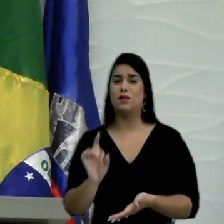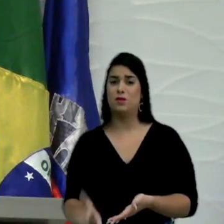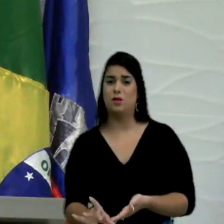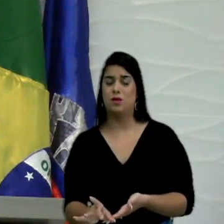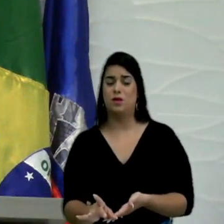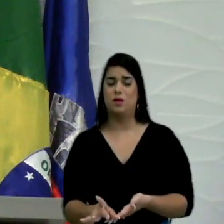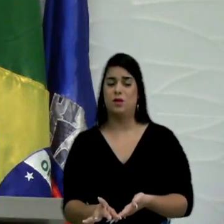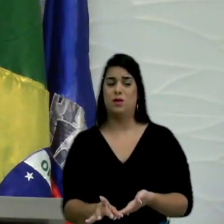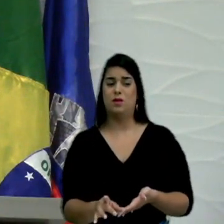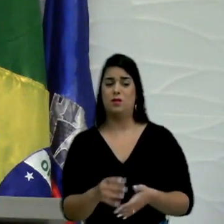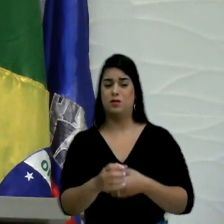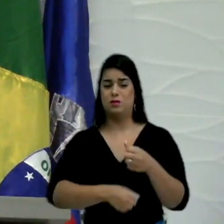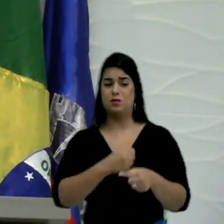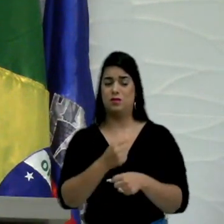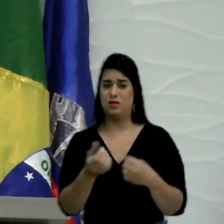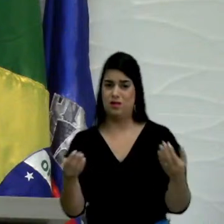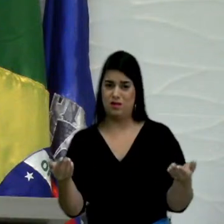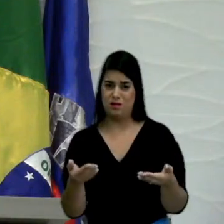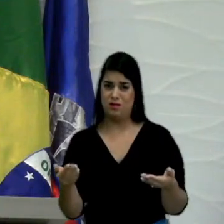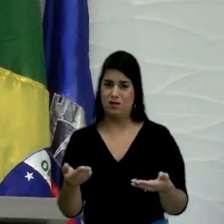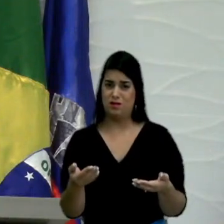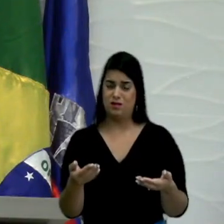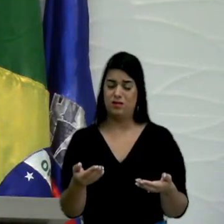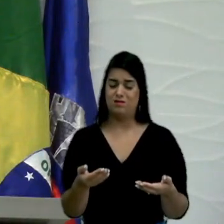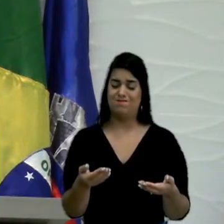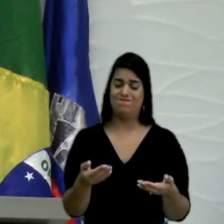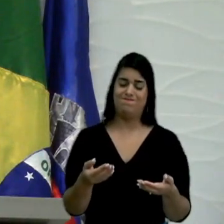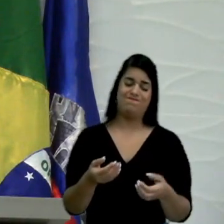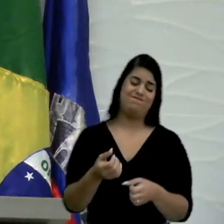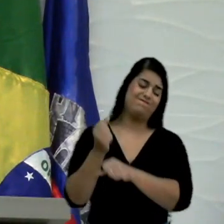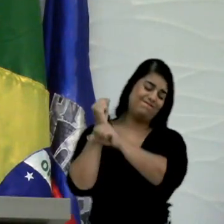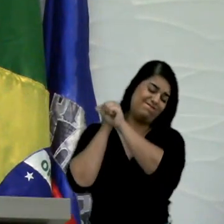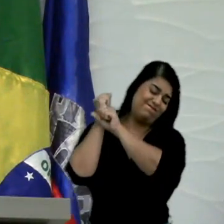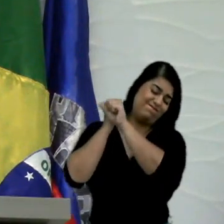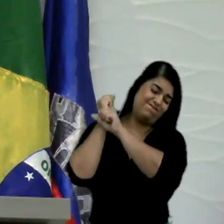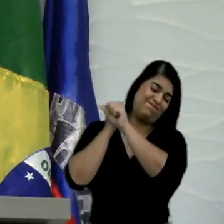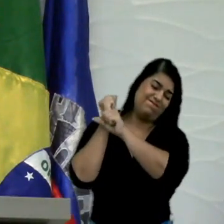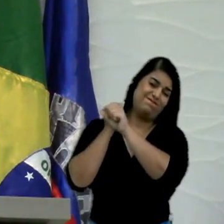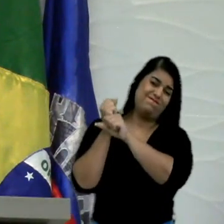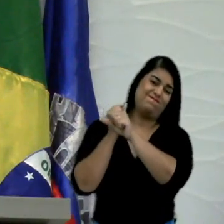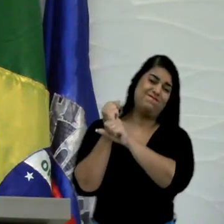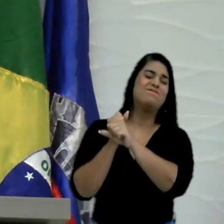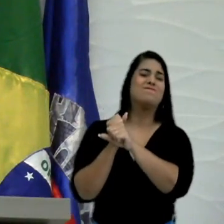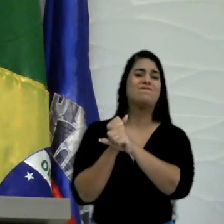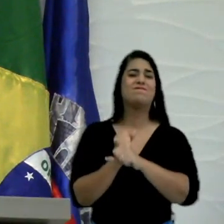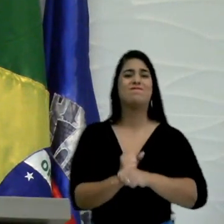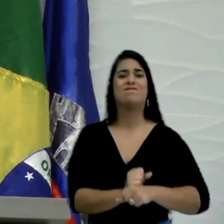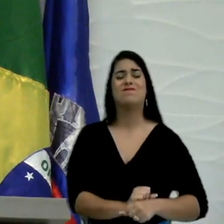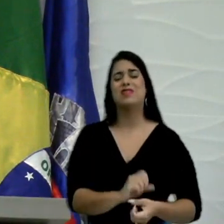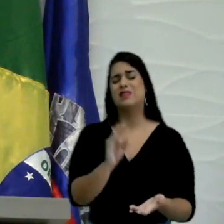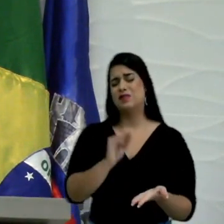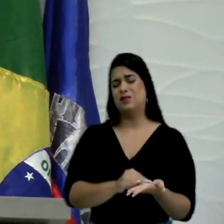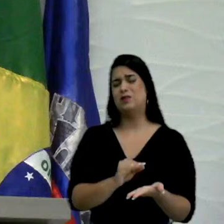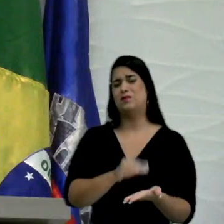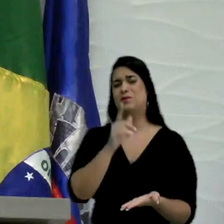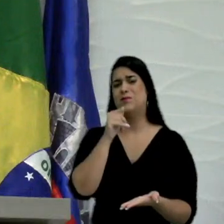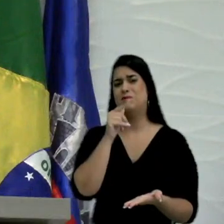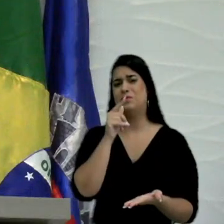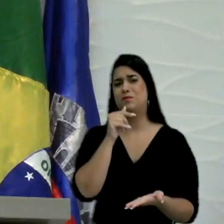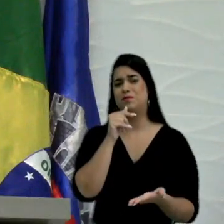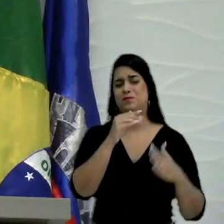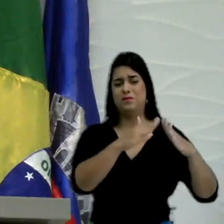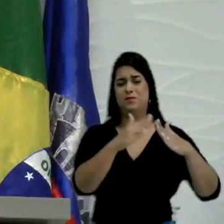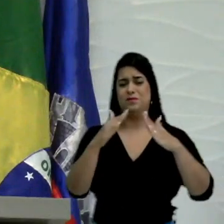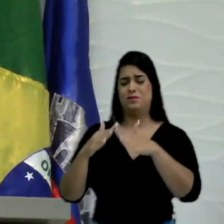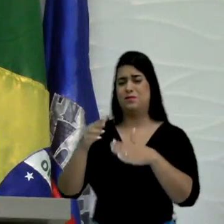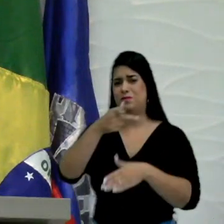nem do ano passado. Mas há décadas que a Compesa já vem faltando com a água nas torneiras do nosso município. Então